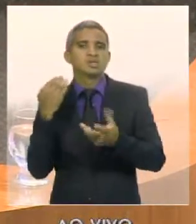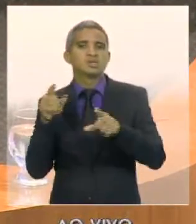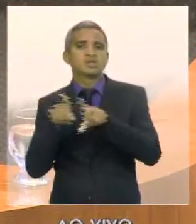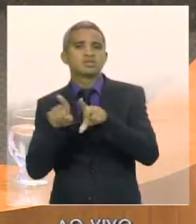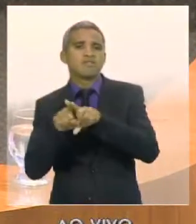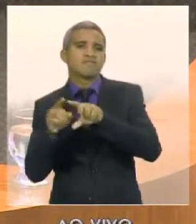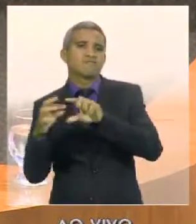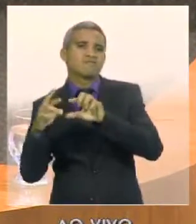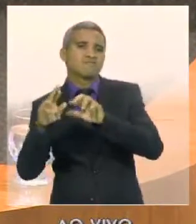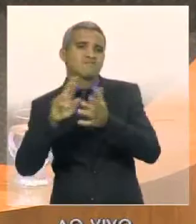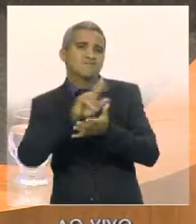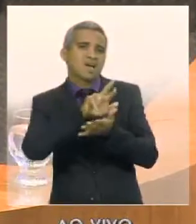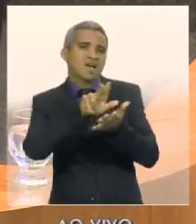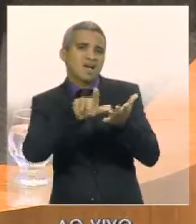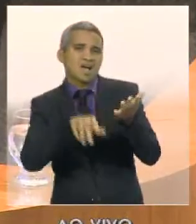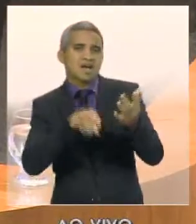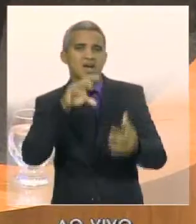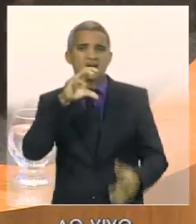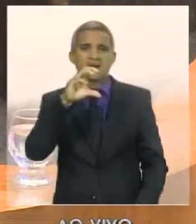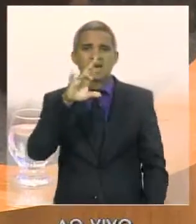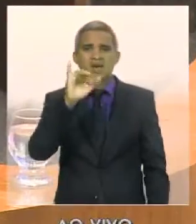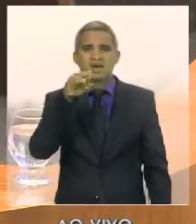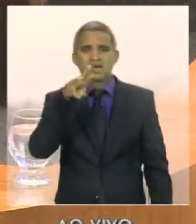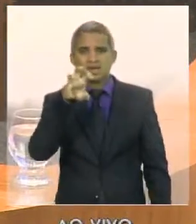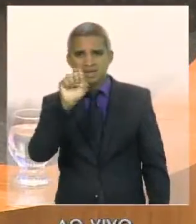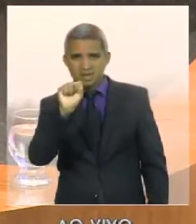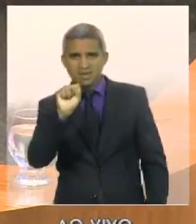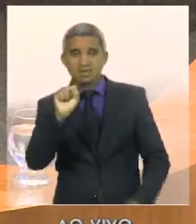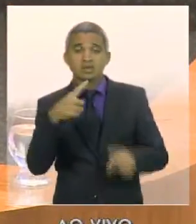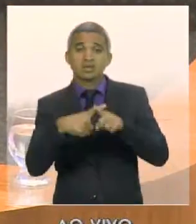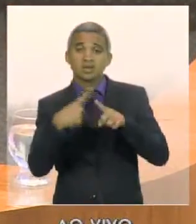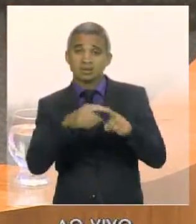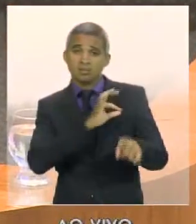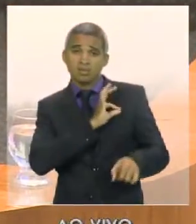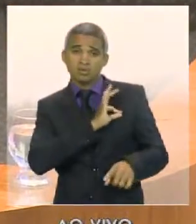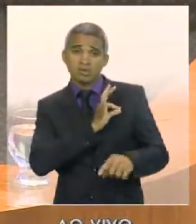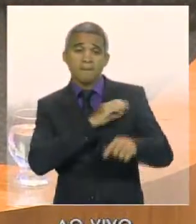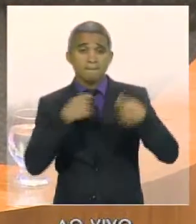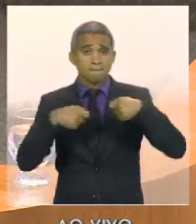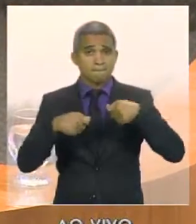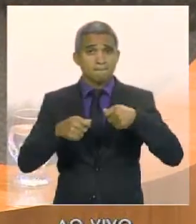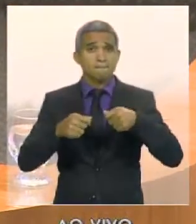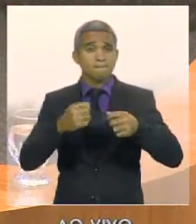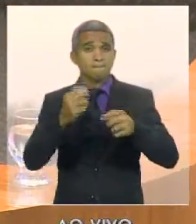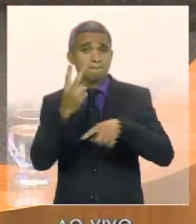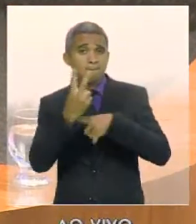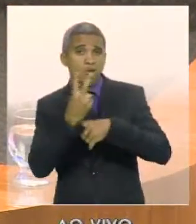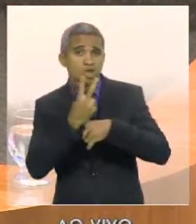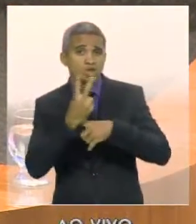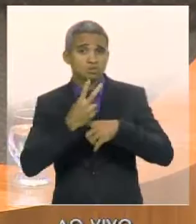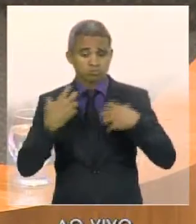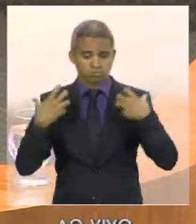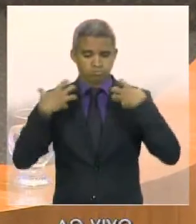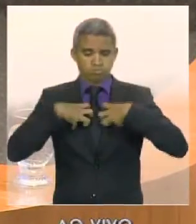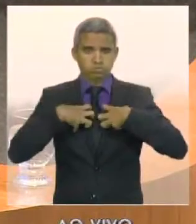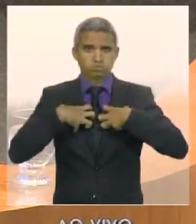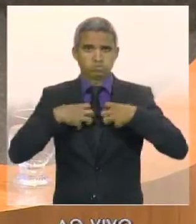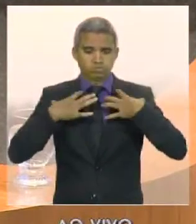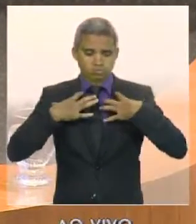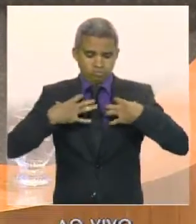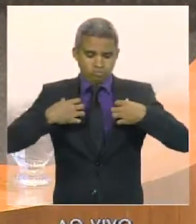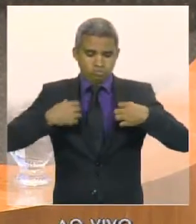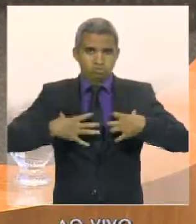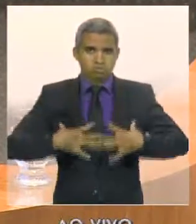porque os nossos agentes de segurança têm que estar preparados com armamentos adequados, com coletes adequados, com toda a estrutura e a